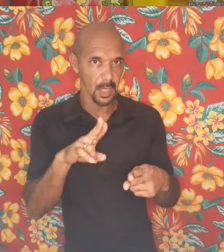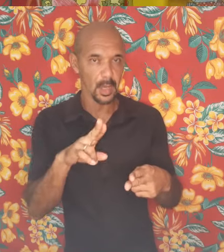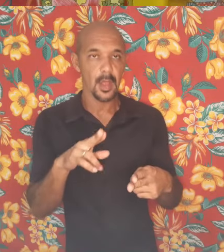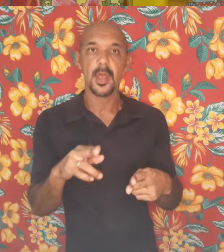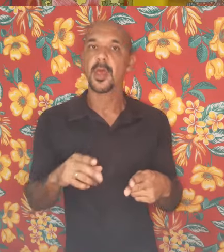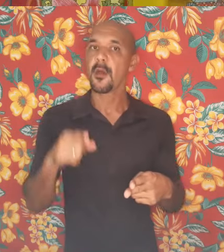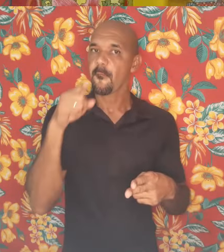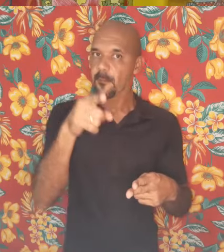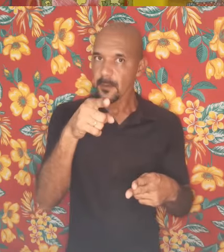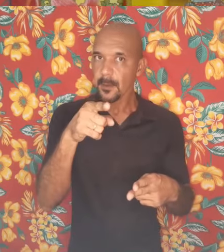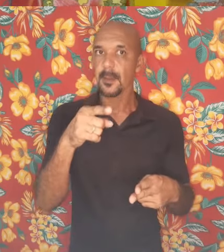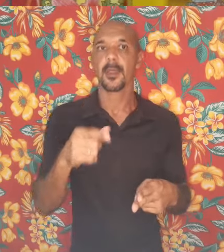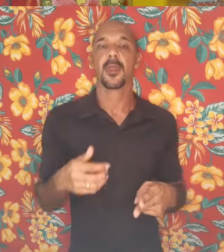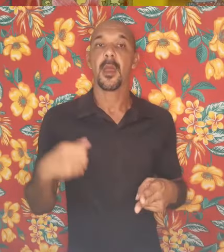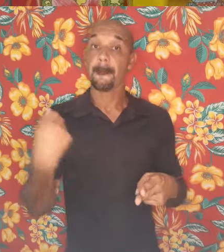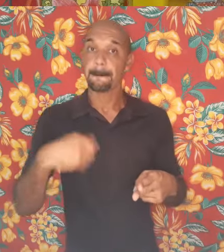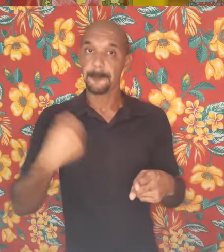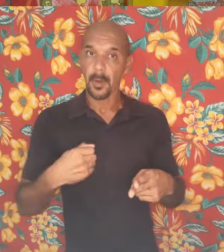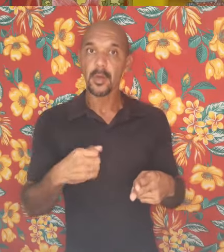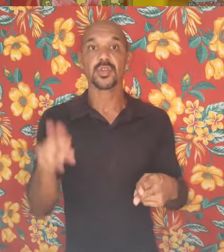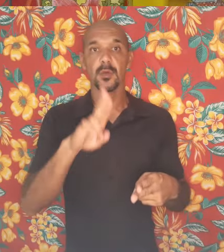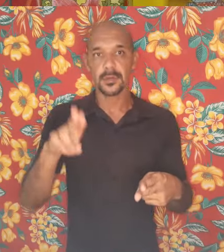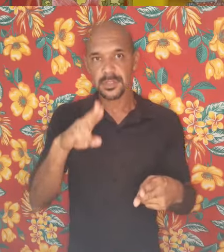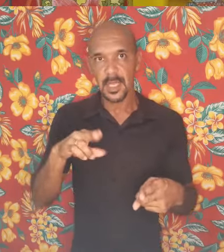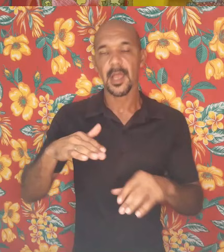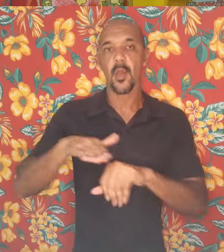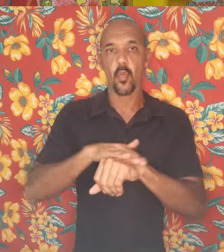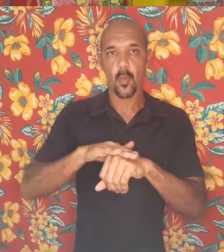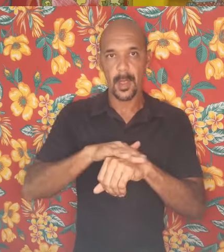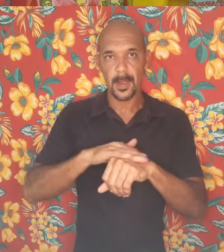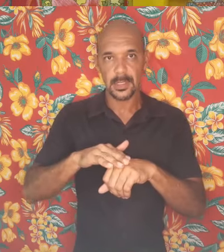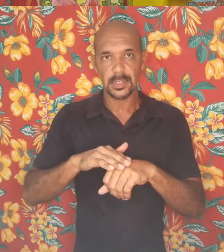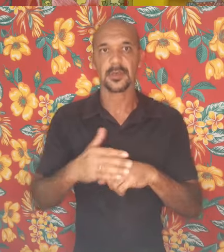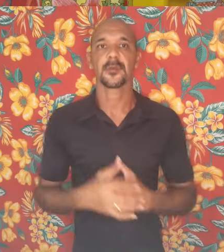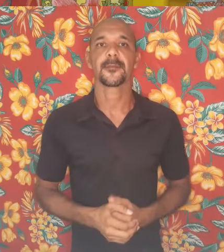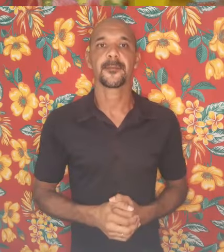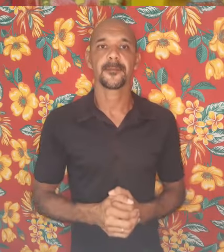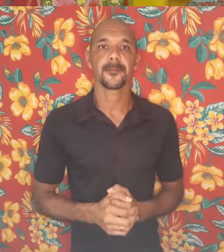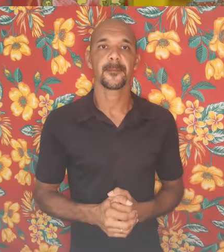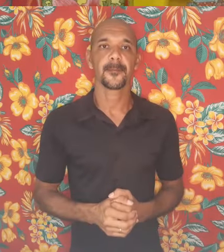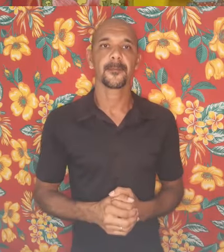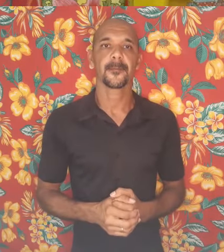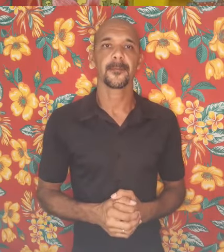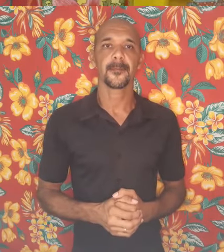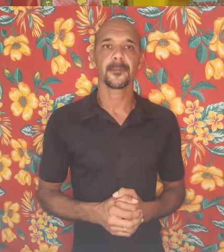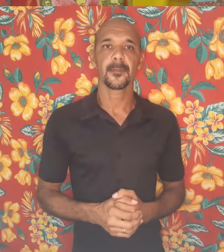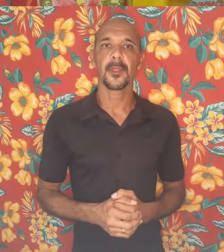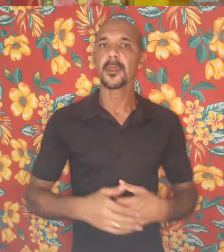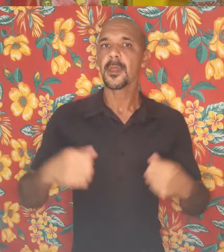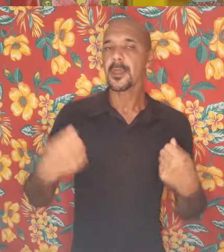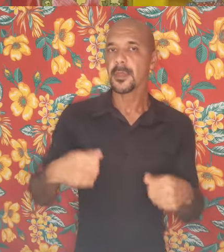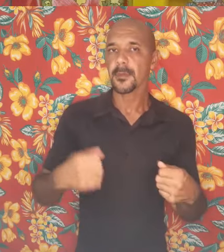podemos utilizar a lixa. Vai demorar um pouco mais, mas a gente consegue fazer a mesma coisa,